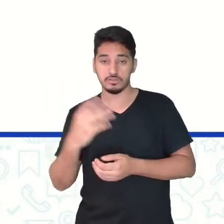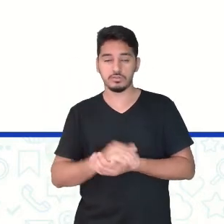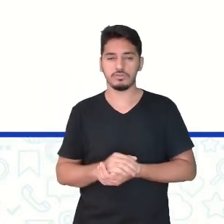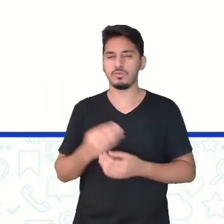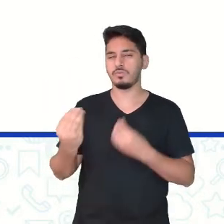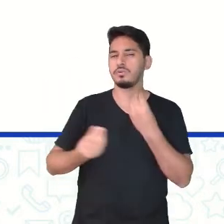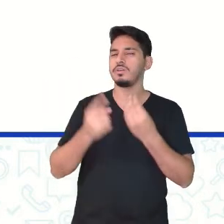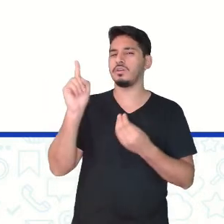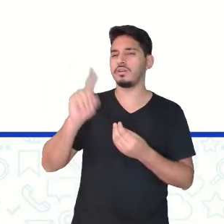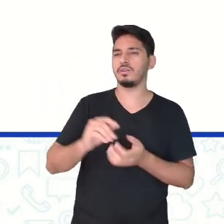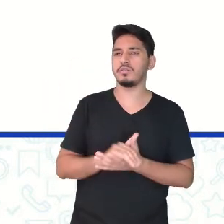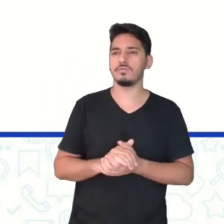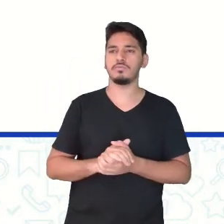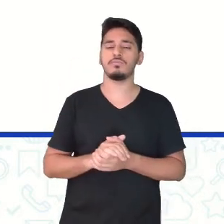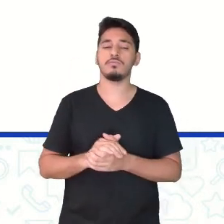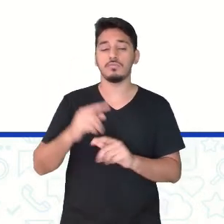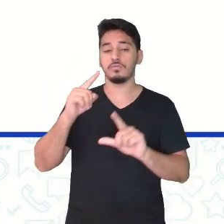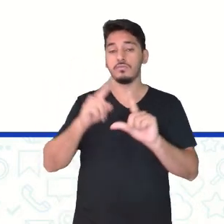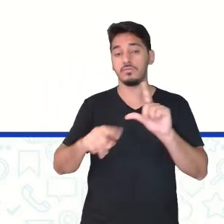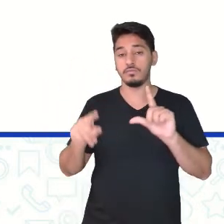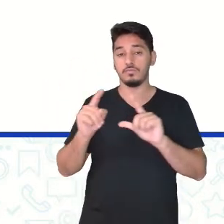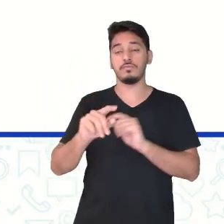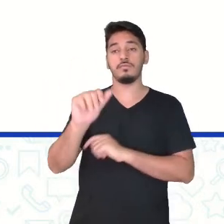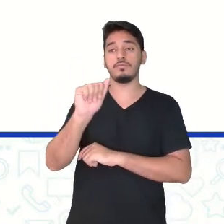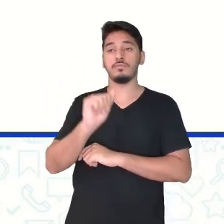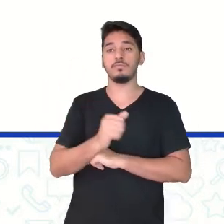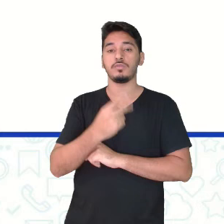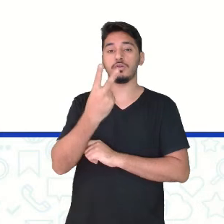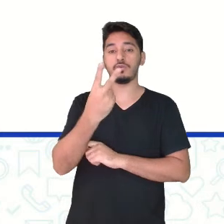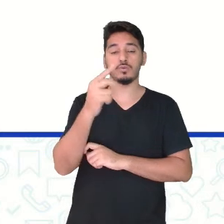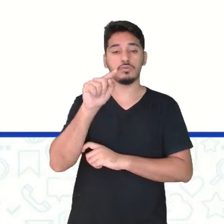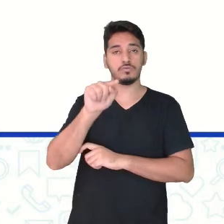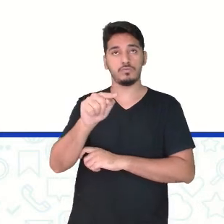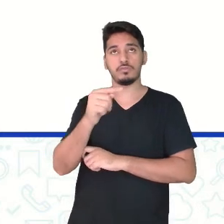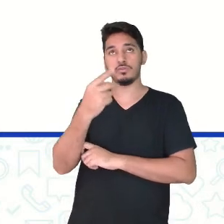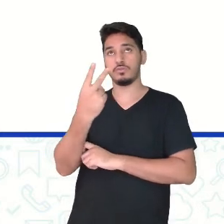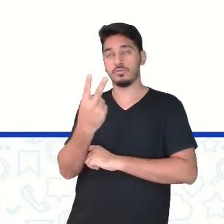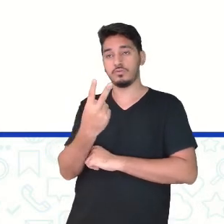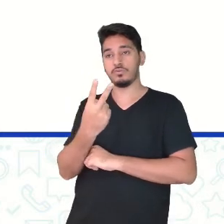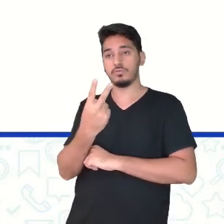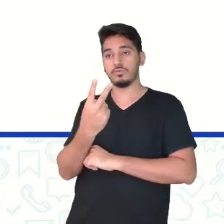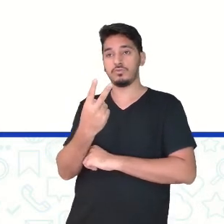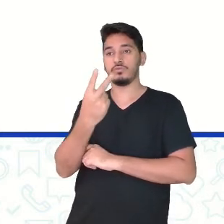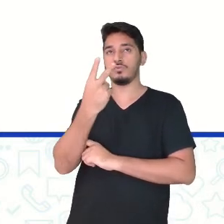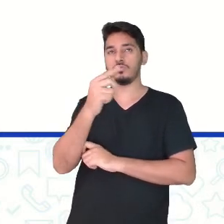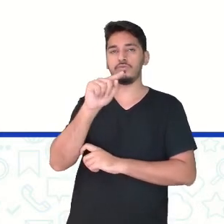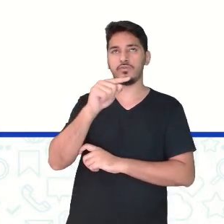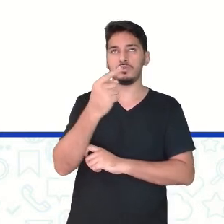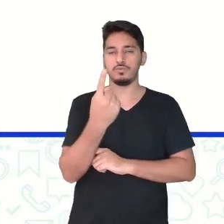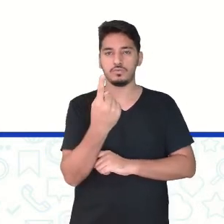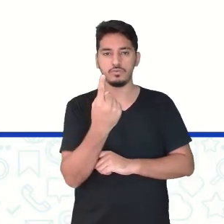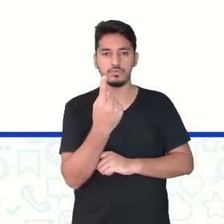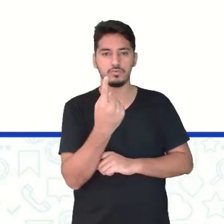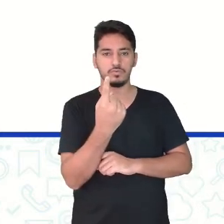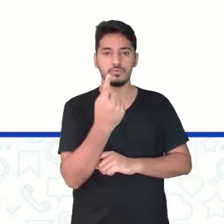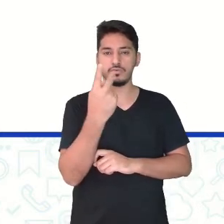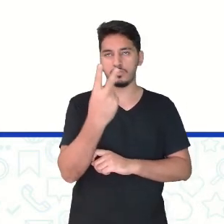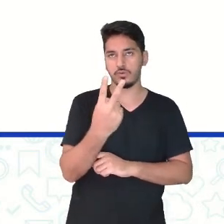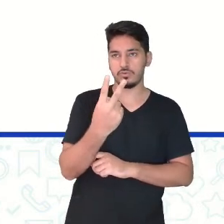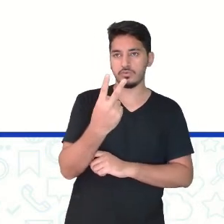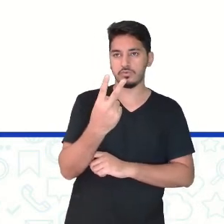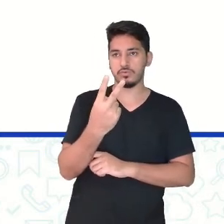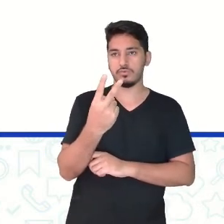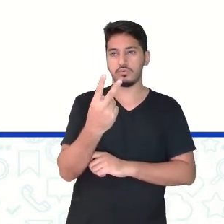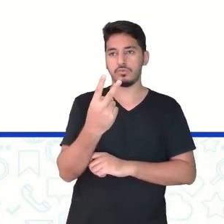que fica? Letra A, 2N mais 2. Se a figura 1, 2 vezes 1,